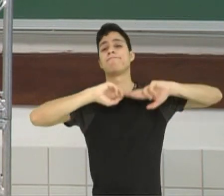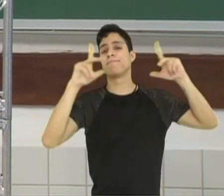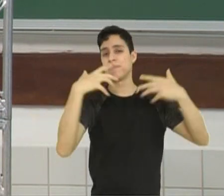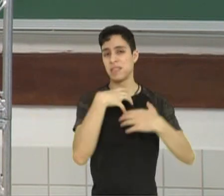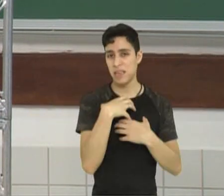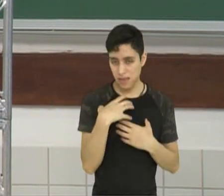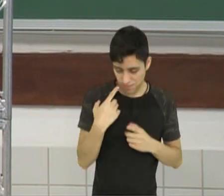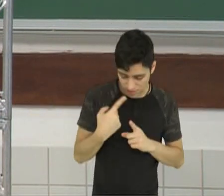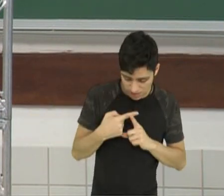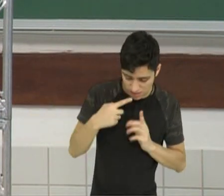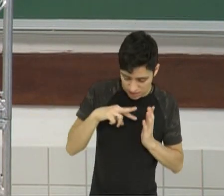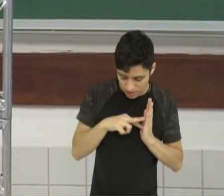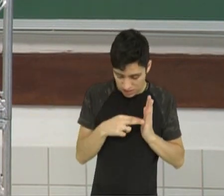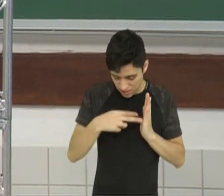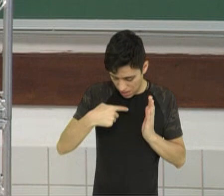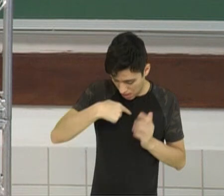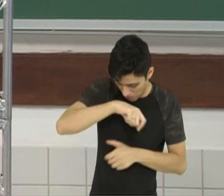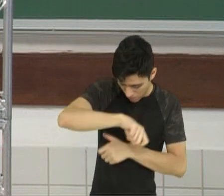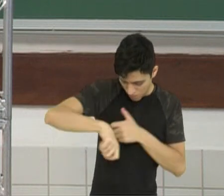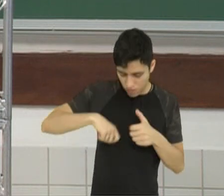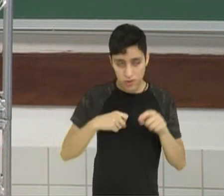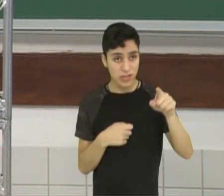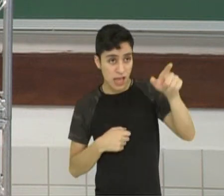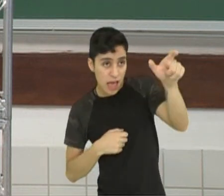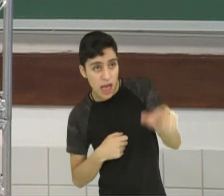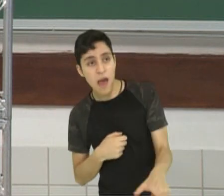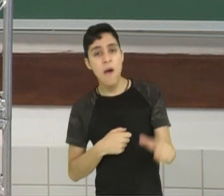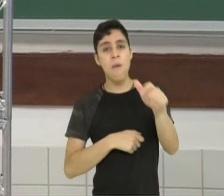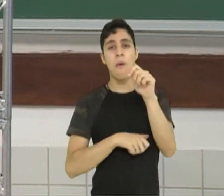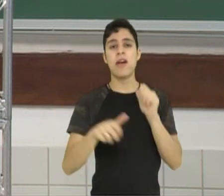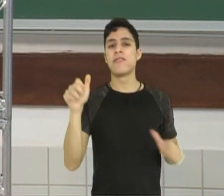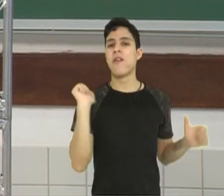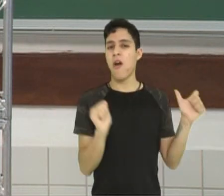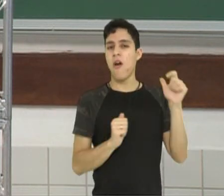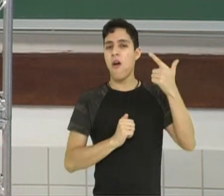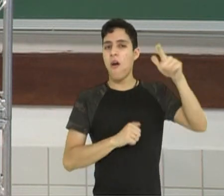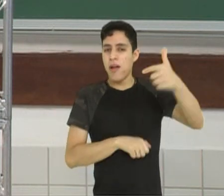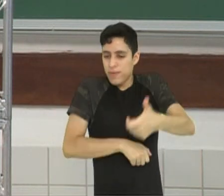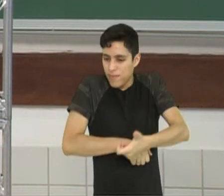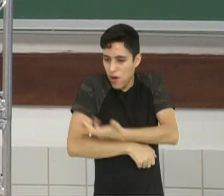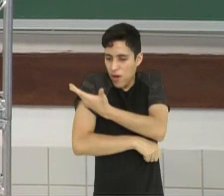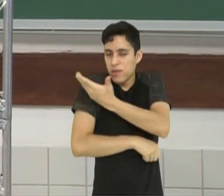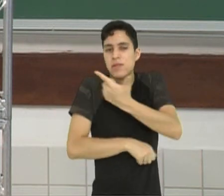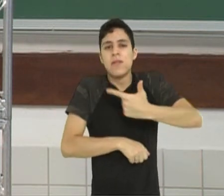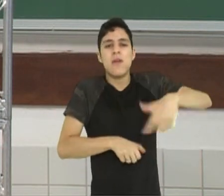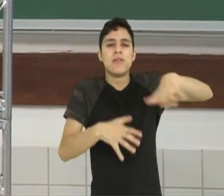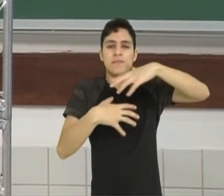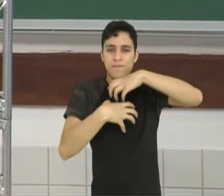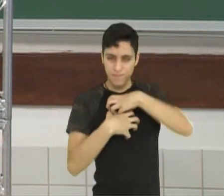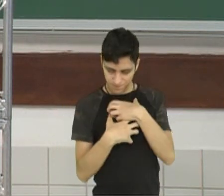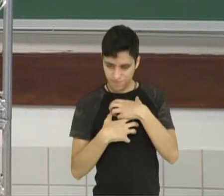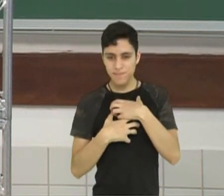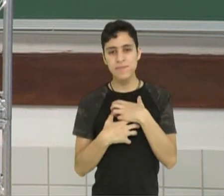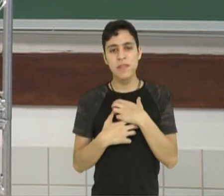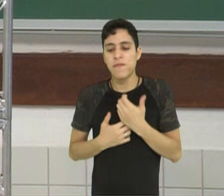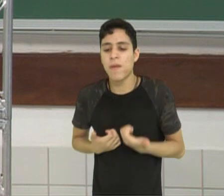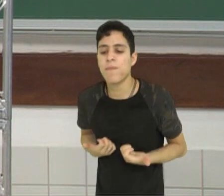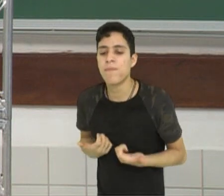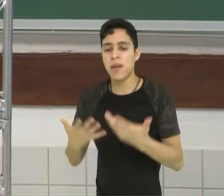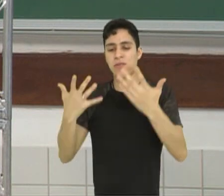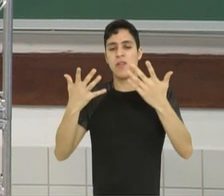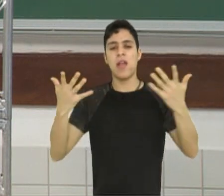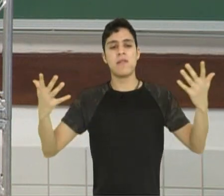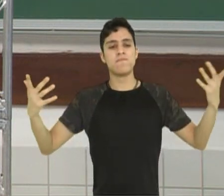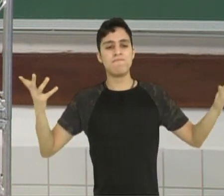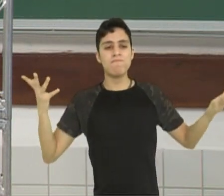mudamos, somos diferentes. Então o ator vai ter outras emoções, né, outras coisas que ele vivenciou e vai passar isso para a sua